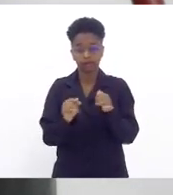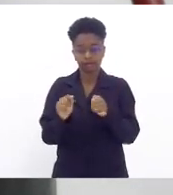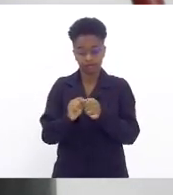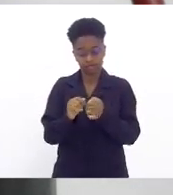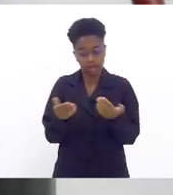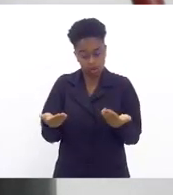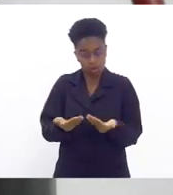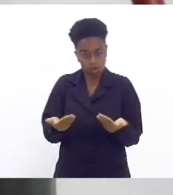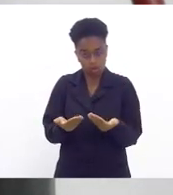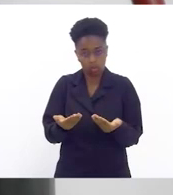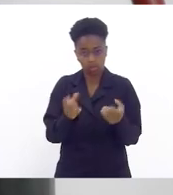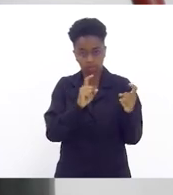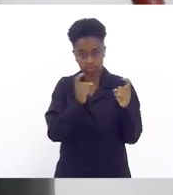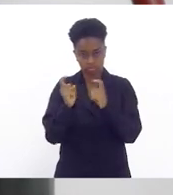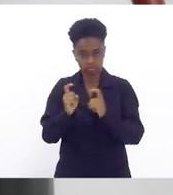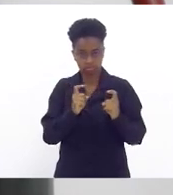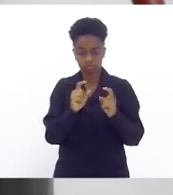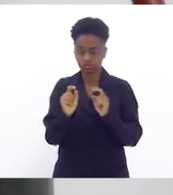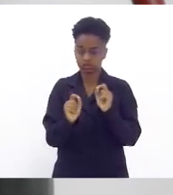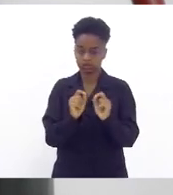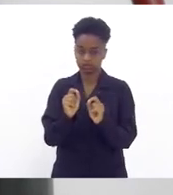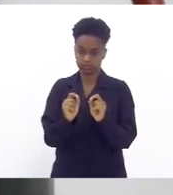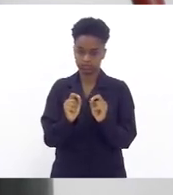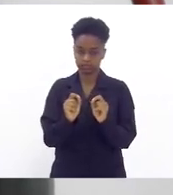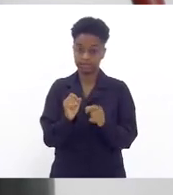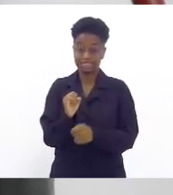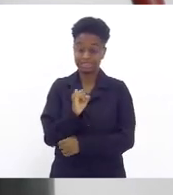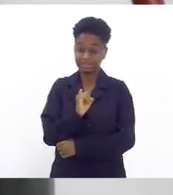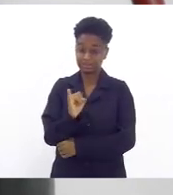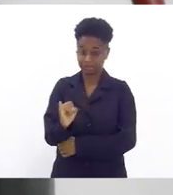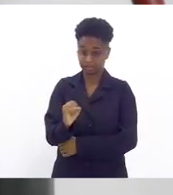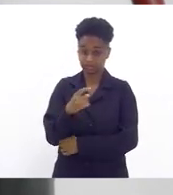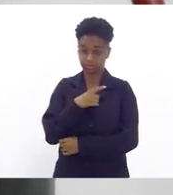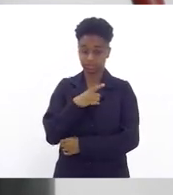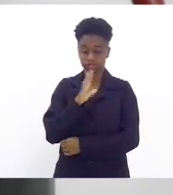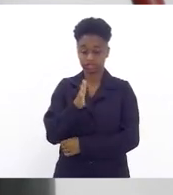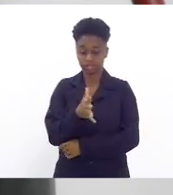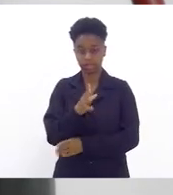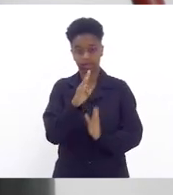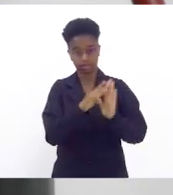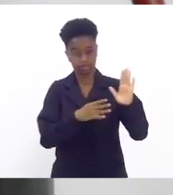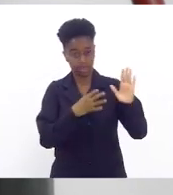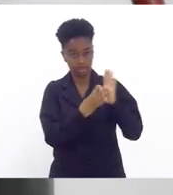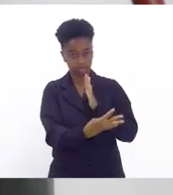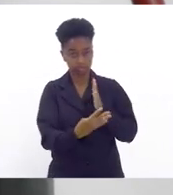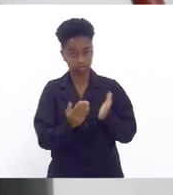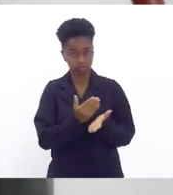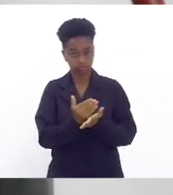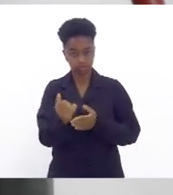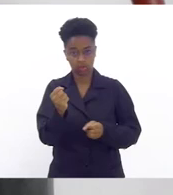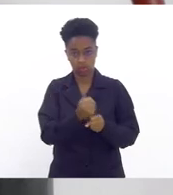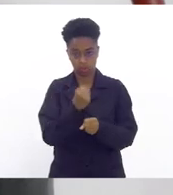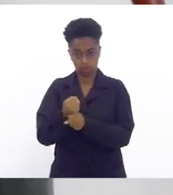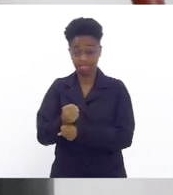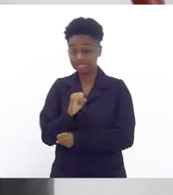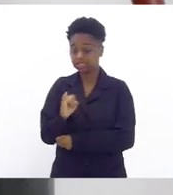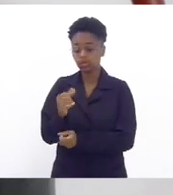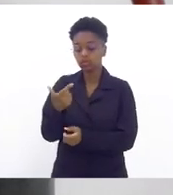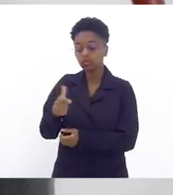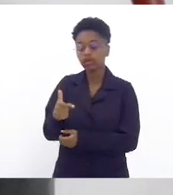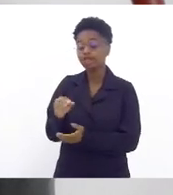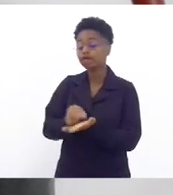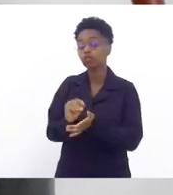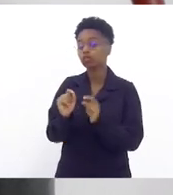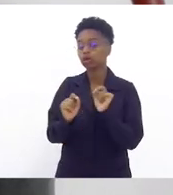audiência é o seguinte se a gente tem uma data para começar essa obra se não tem o que falta